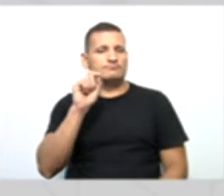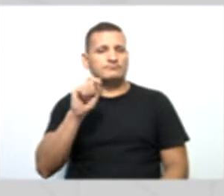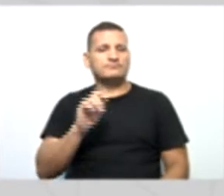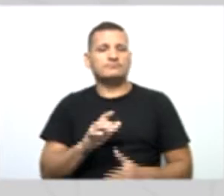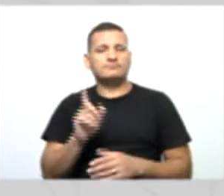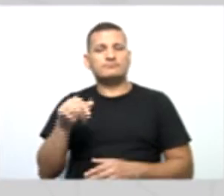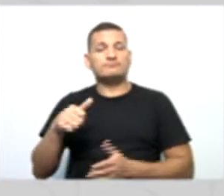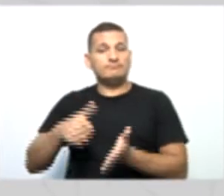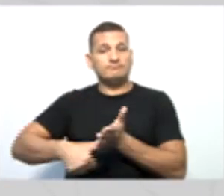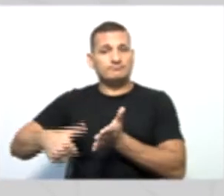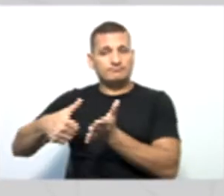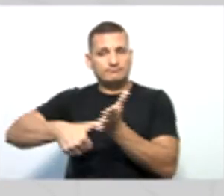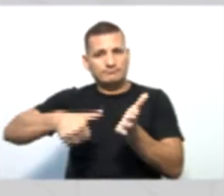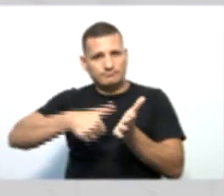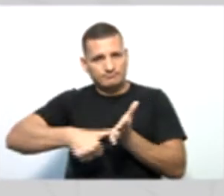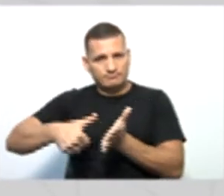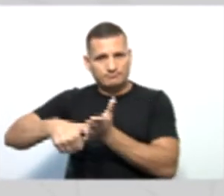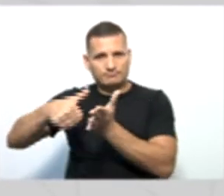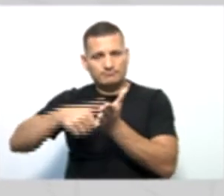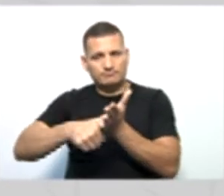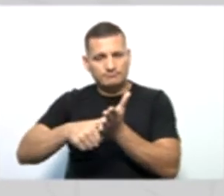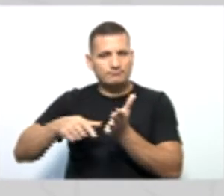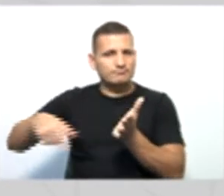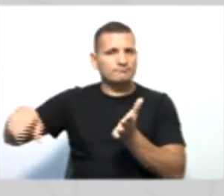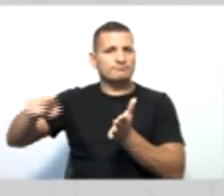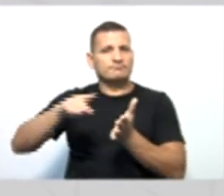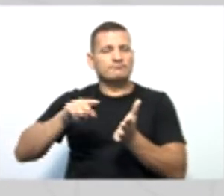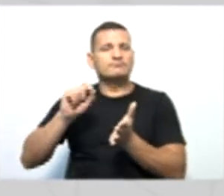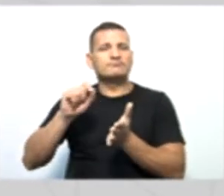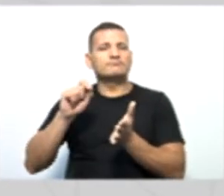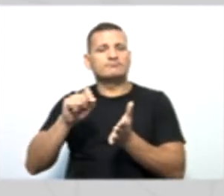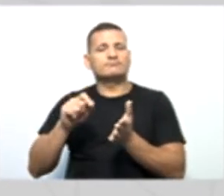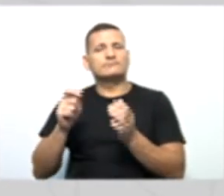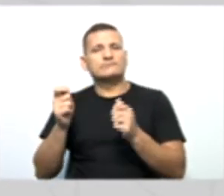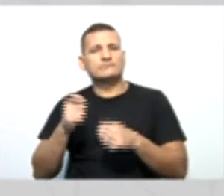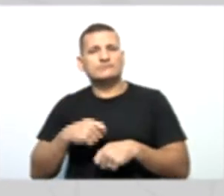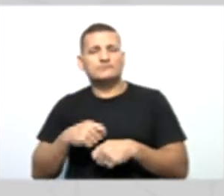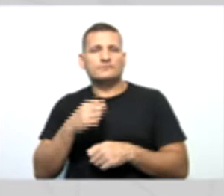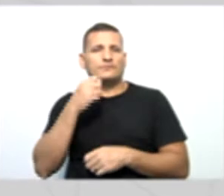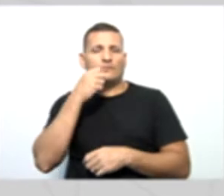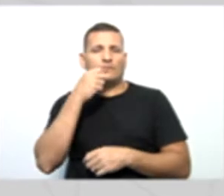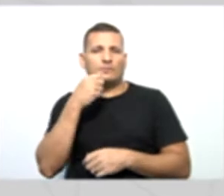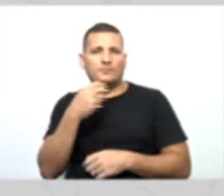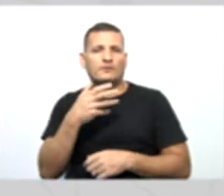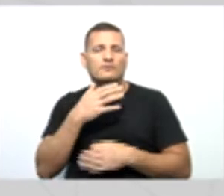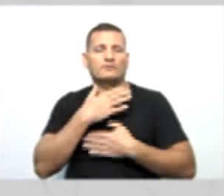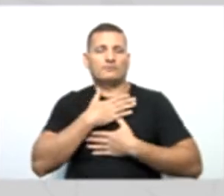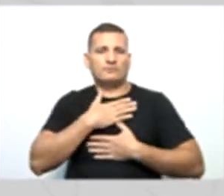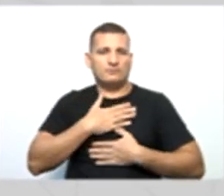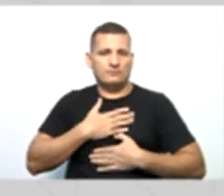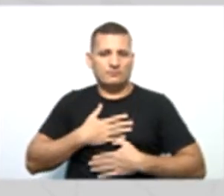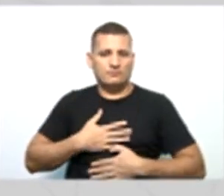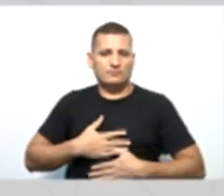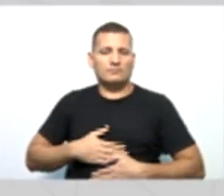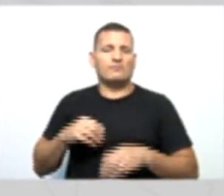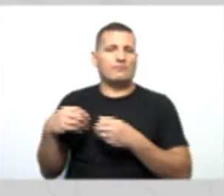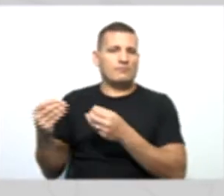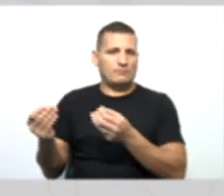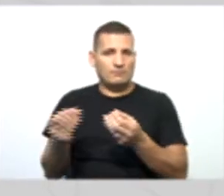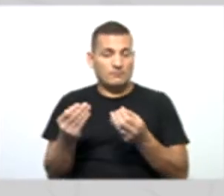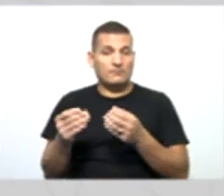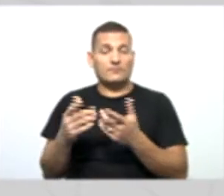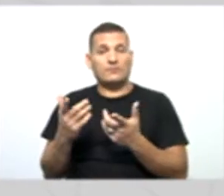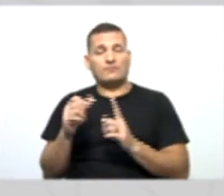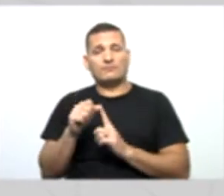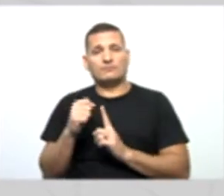reunir indivíduos que, por seus esforços comuns, proporcionarão bem-estar aos membros cooperados, tanto do ponto de